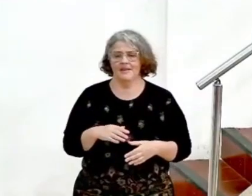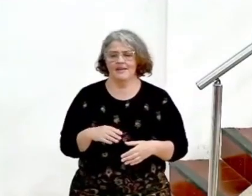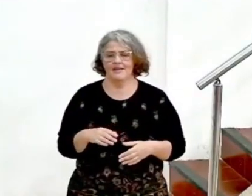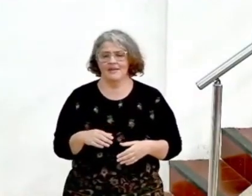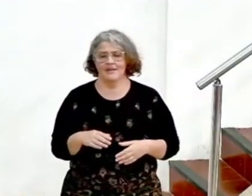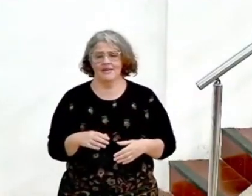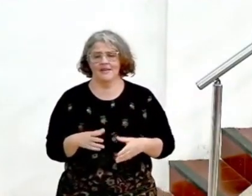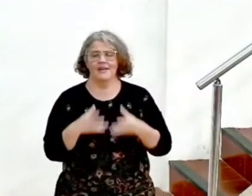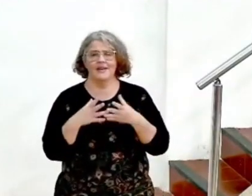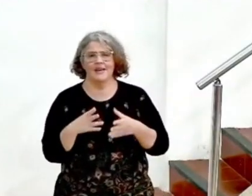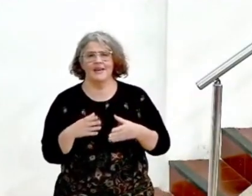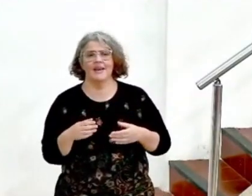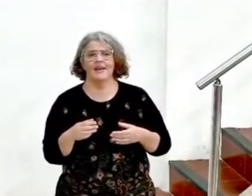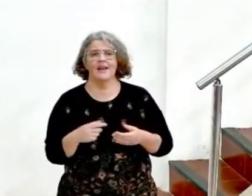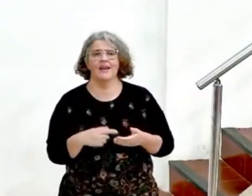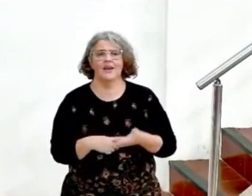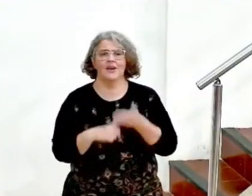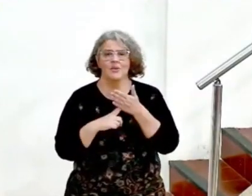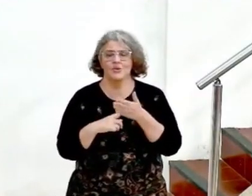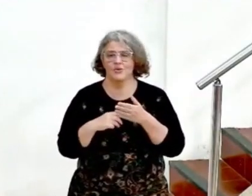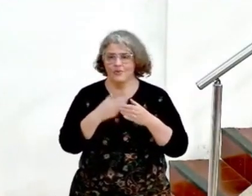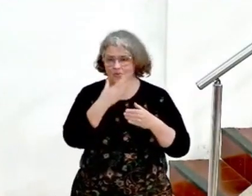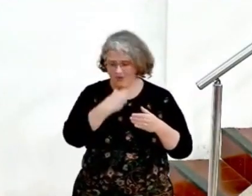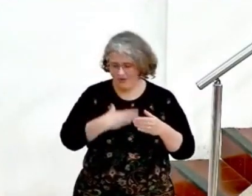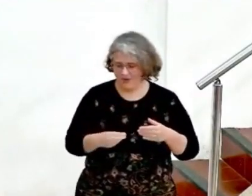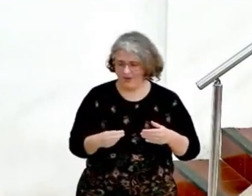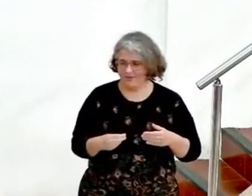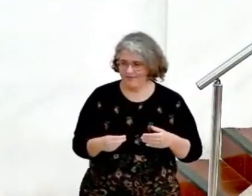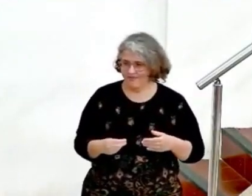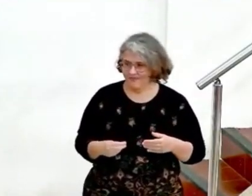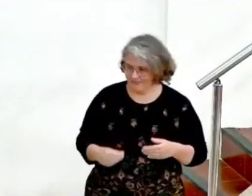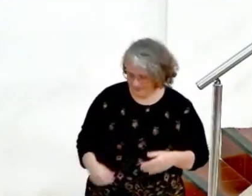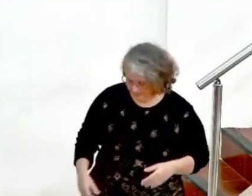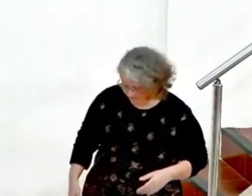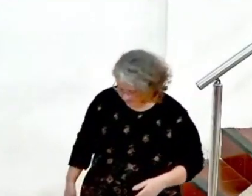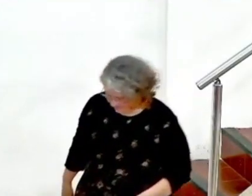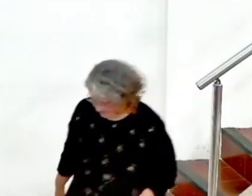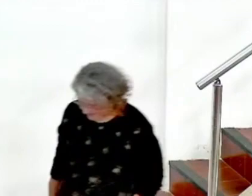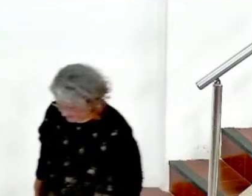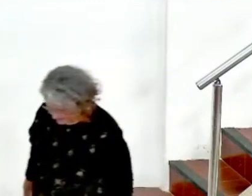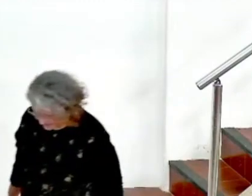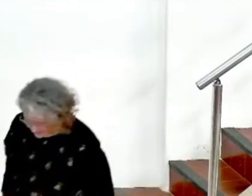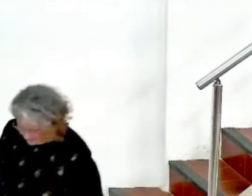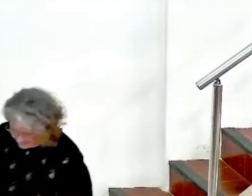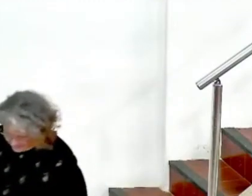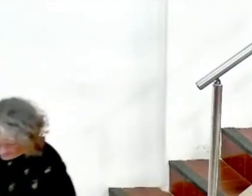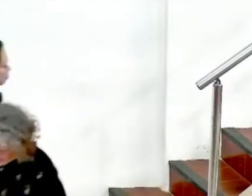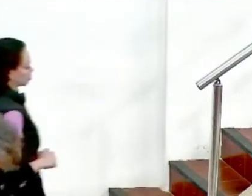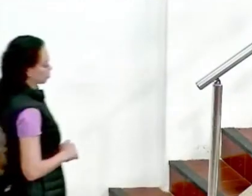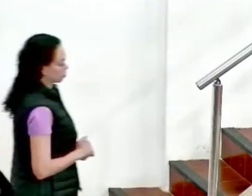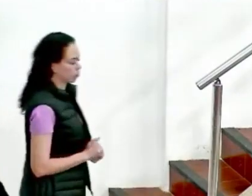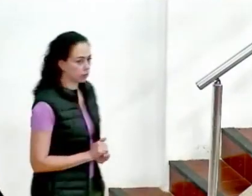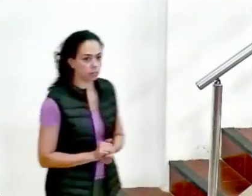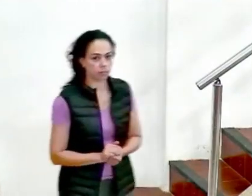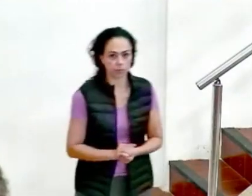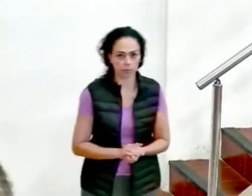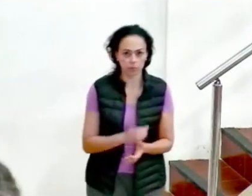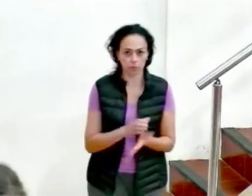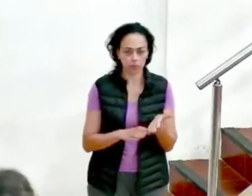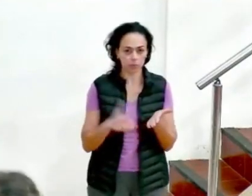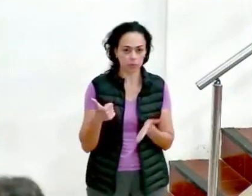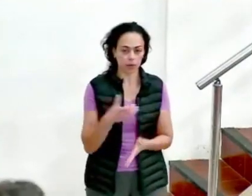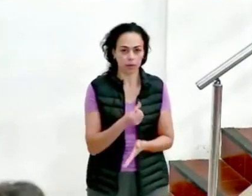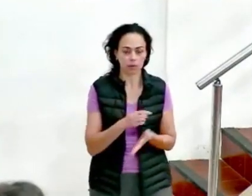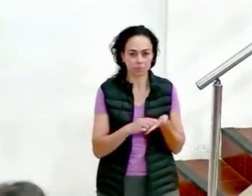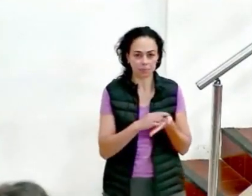amamentaria um filho? Pois na sua velhice lhe dei um filho. No capítulo 16, verso 2, disse Sara a Abraão: eis